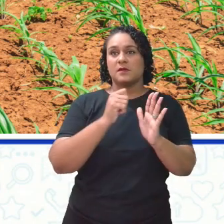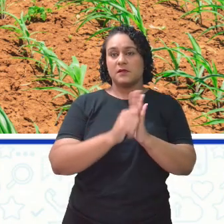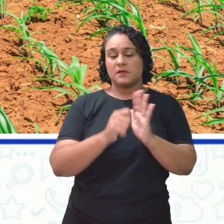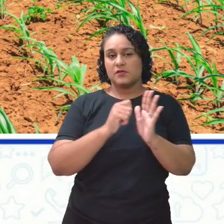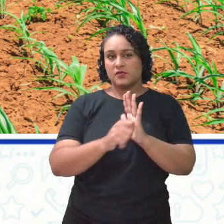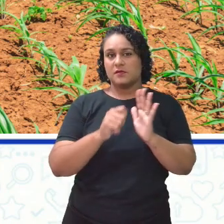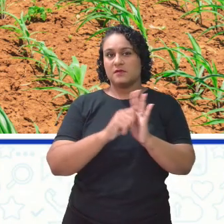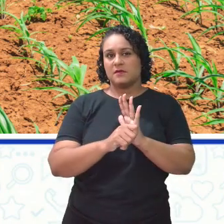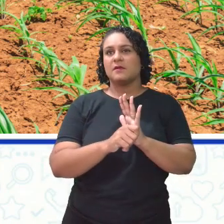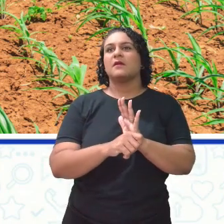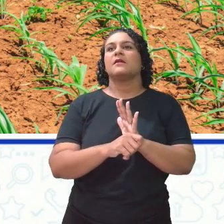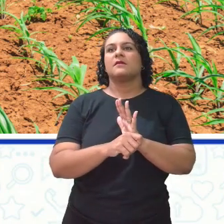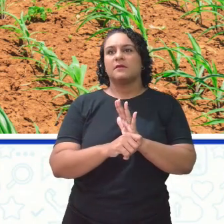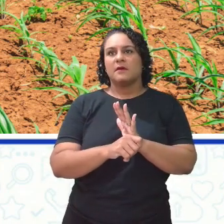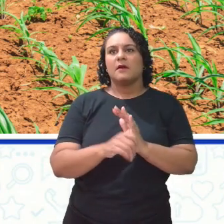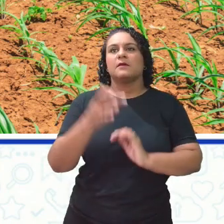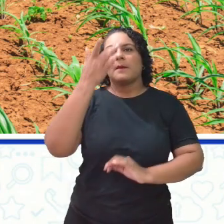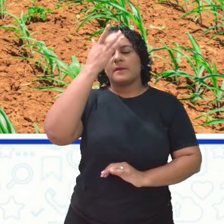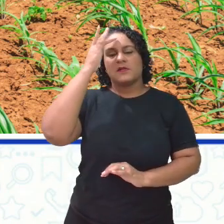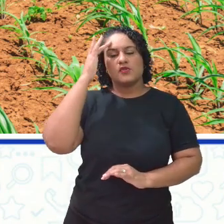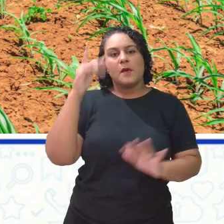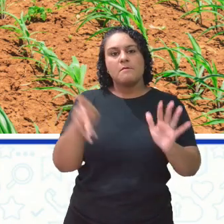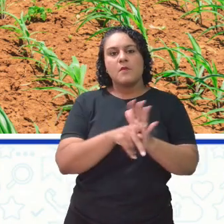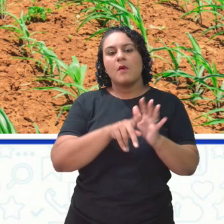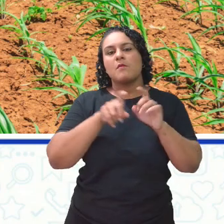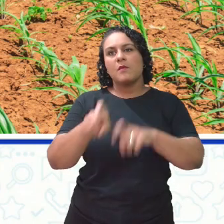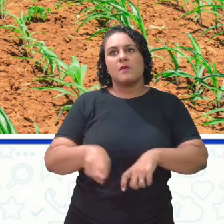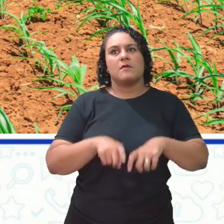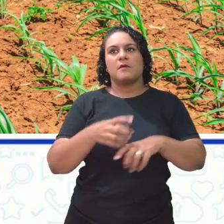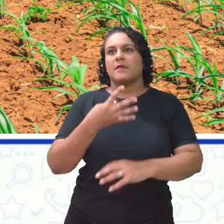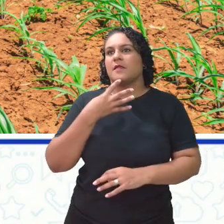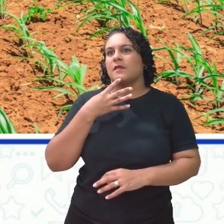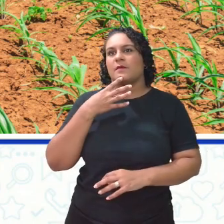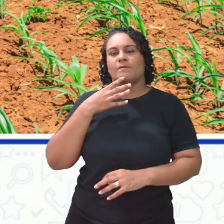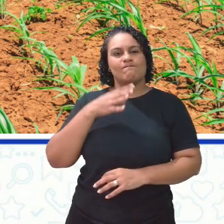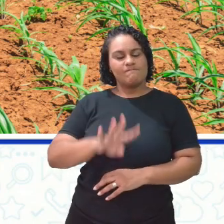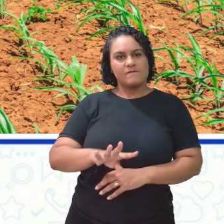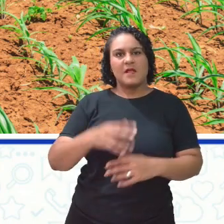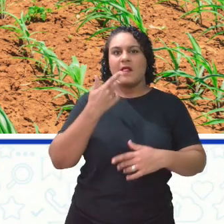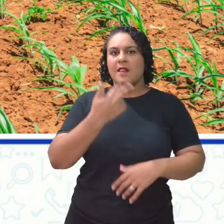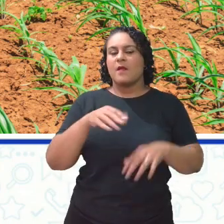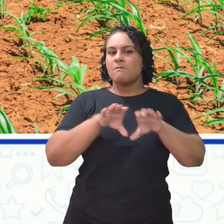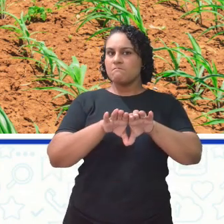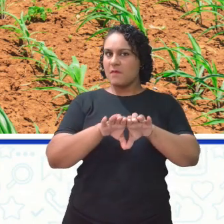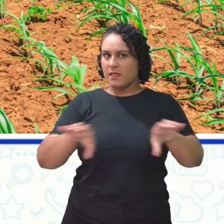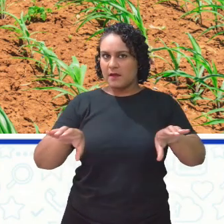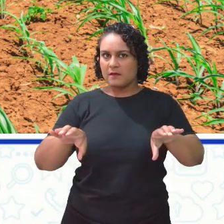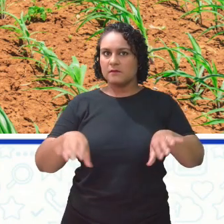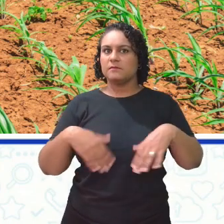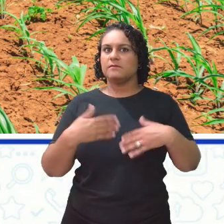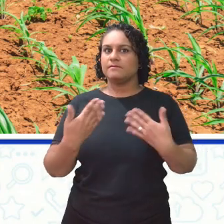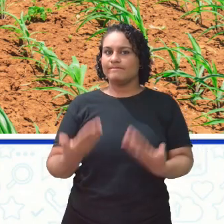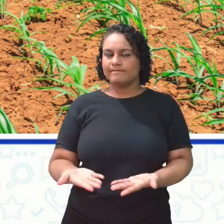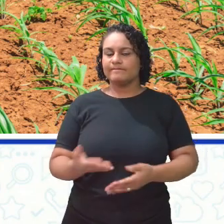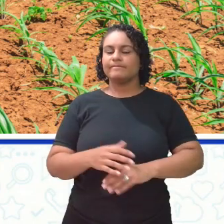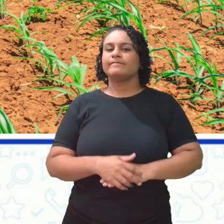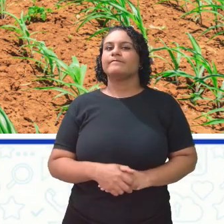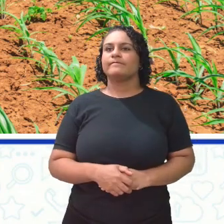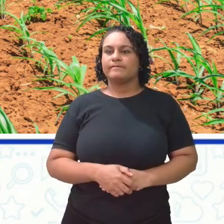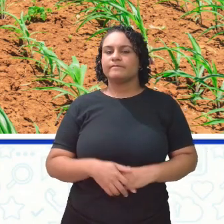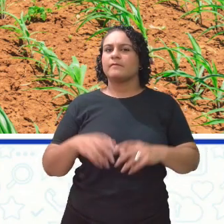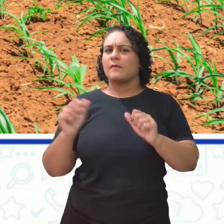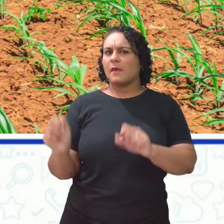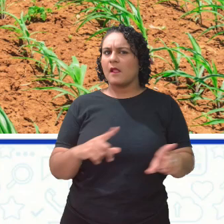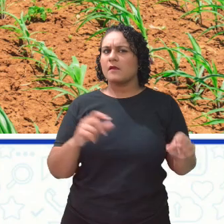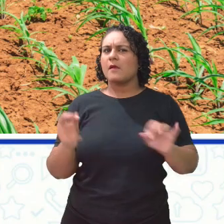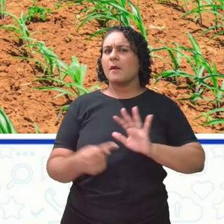pelo falante da zona rural que não conhecem a língua padrão. Então, eu deixo aí, né, esses slides para